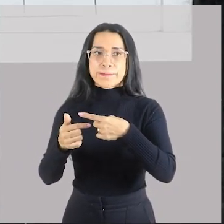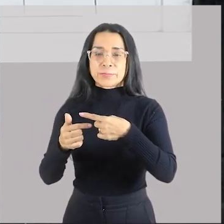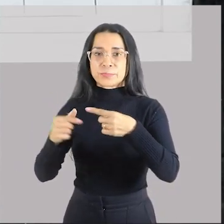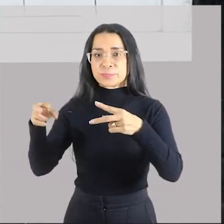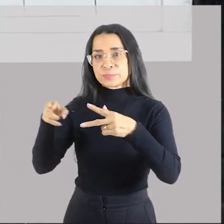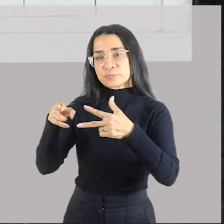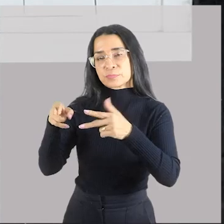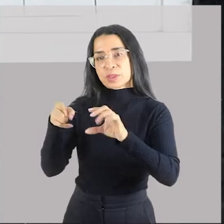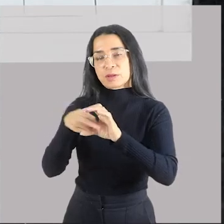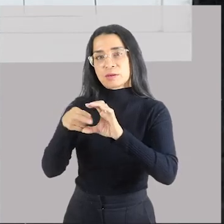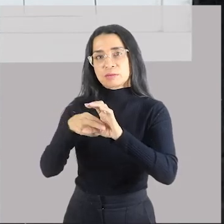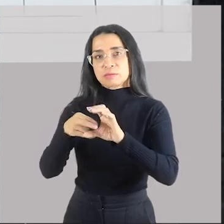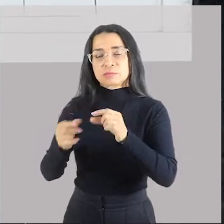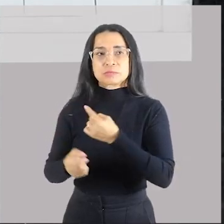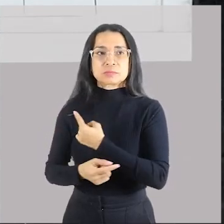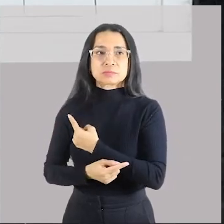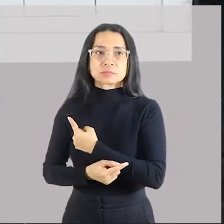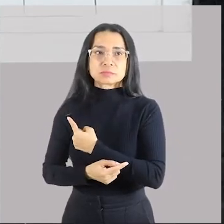raio.